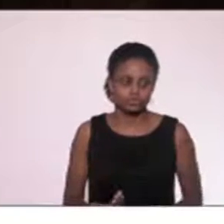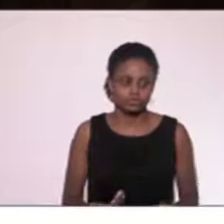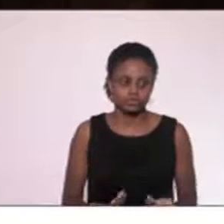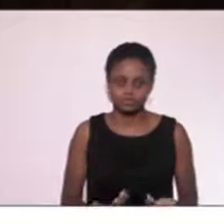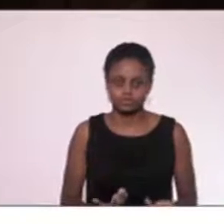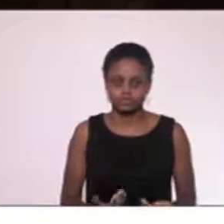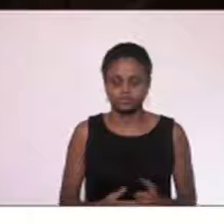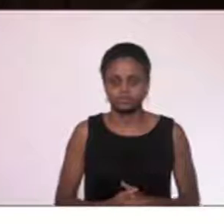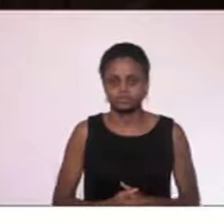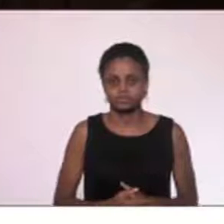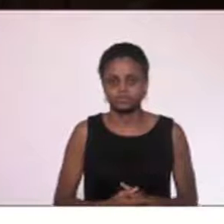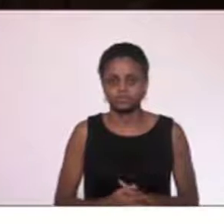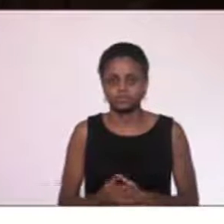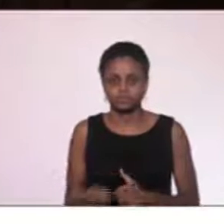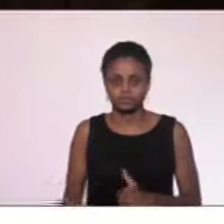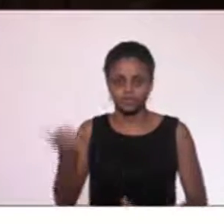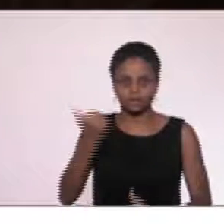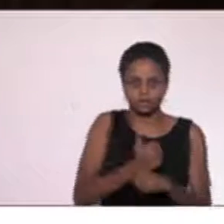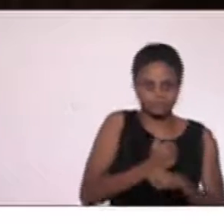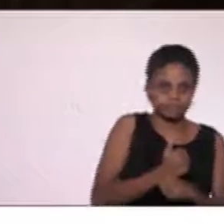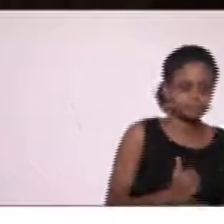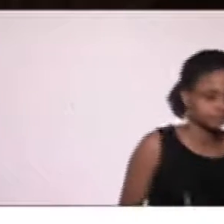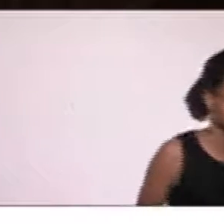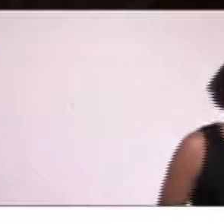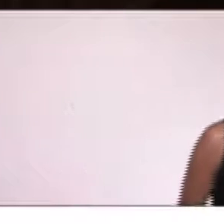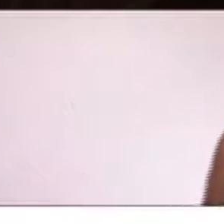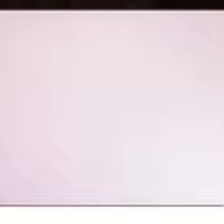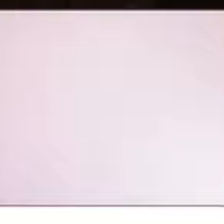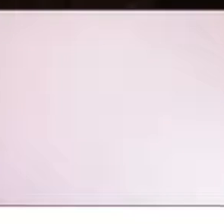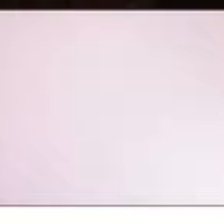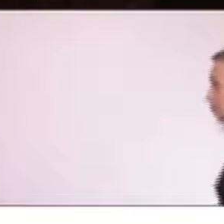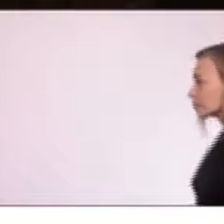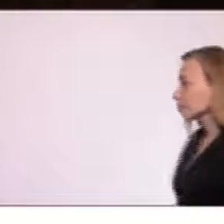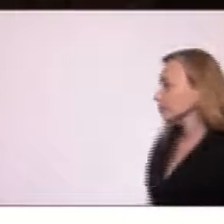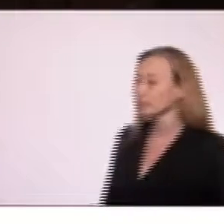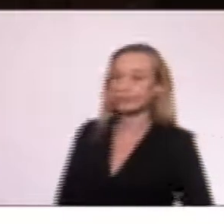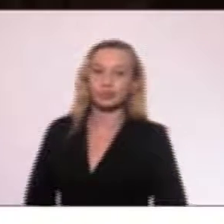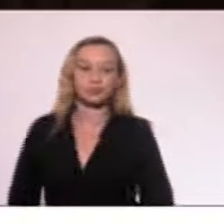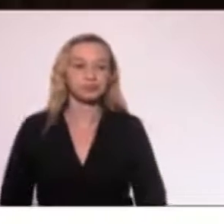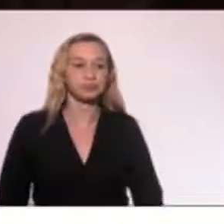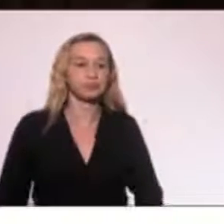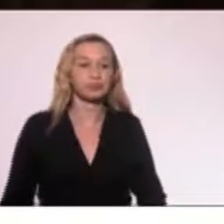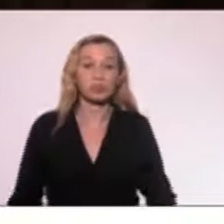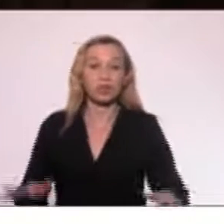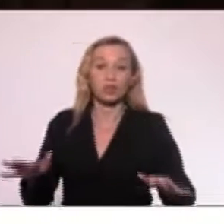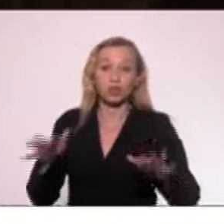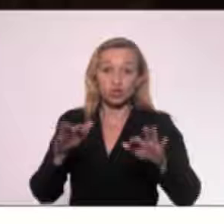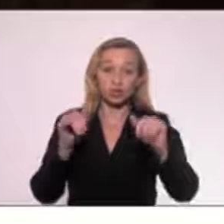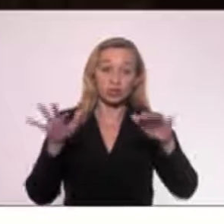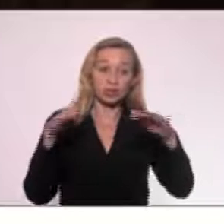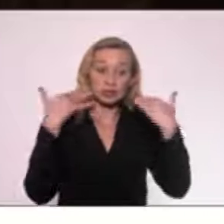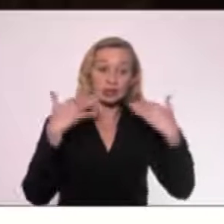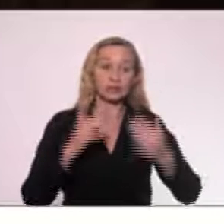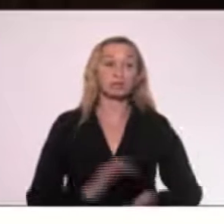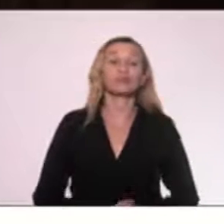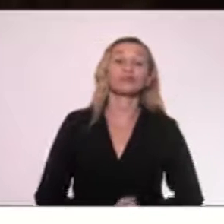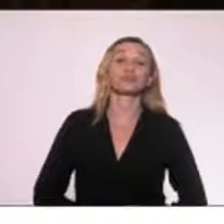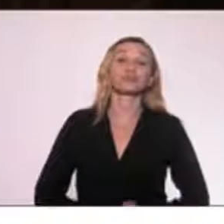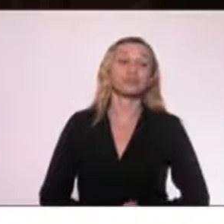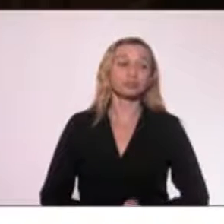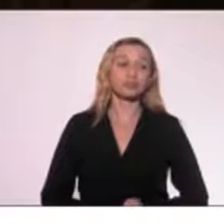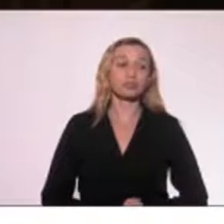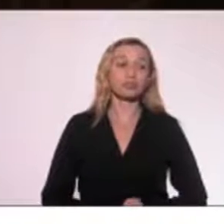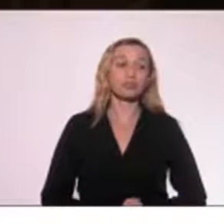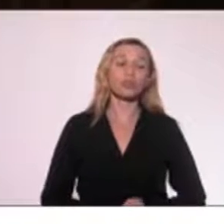da Pontifícia Universidade Católica. Então, chamando a atenção, porque